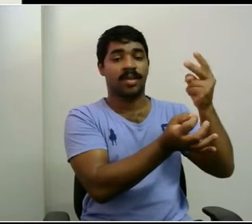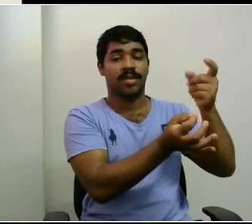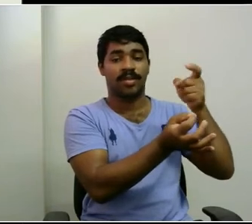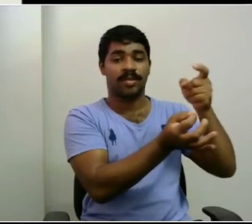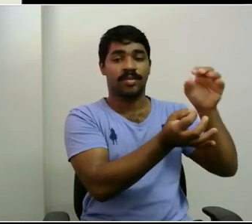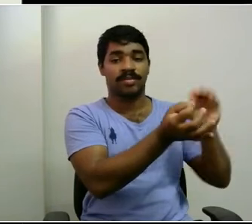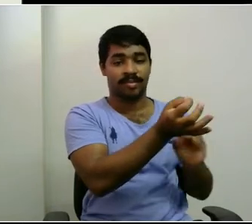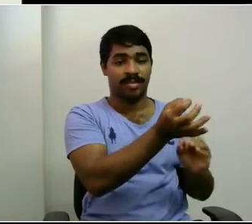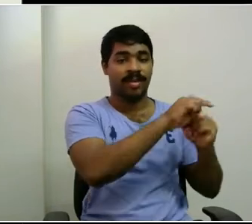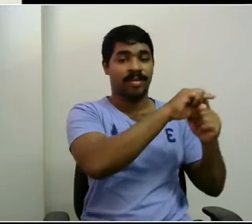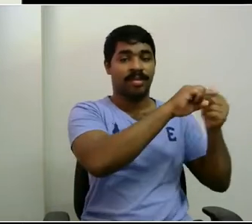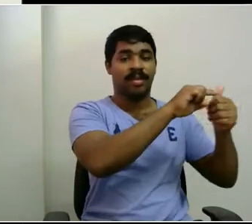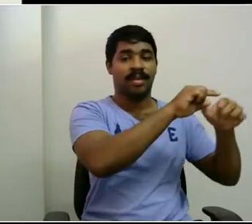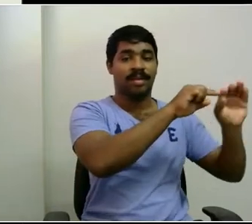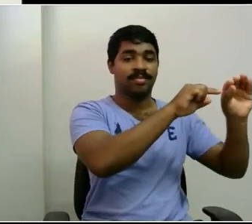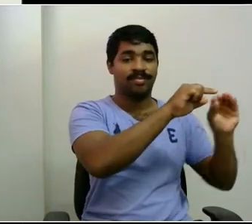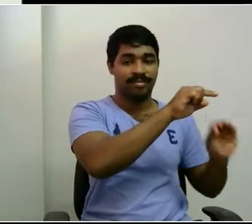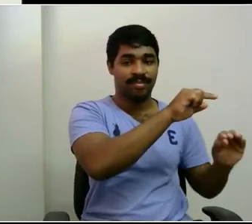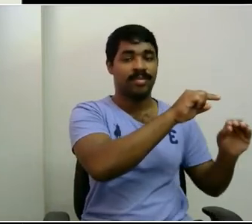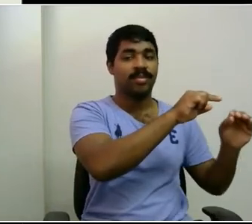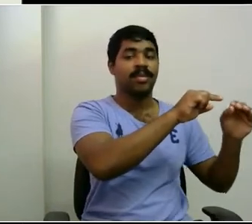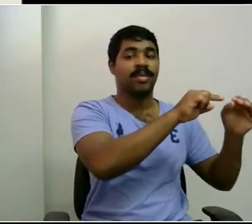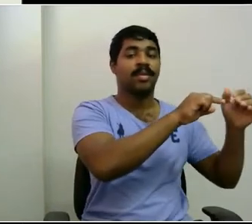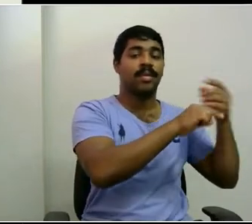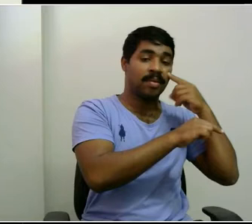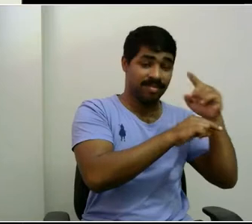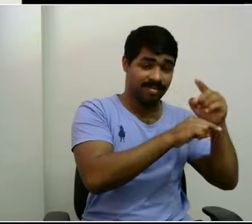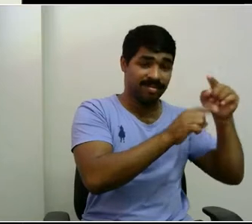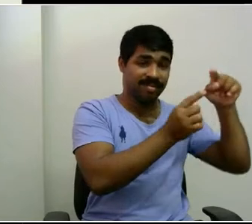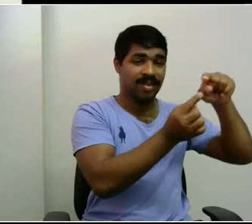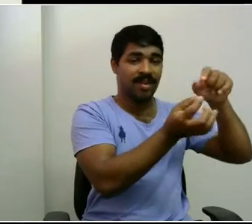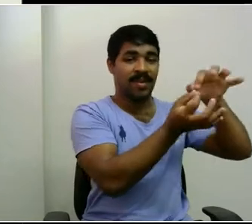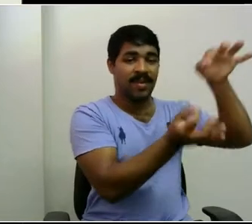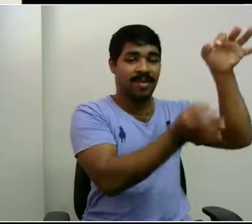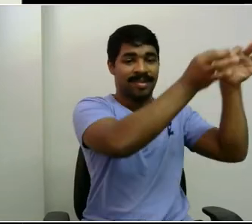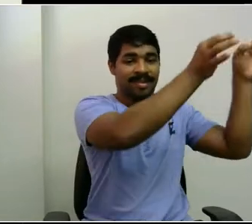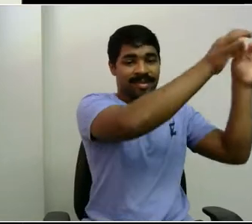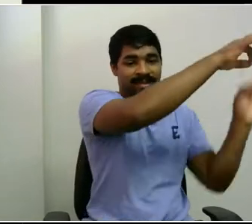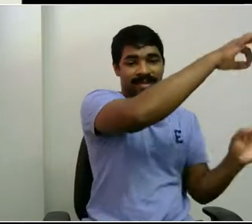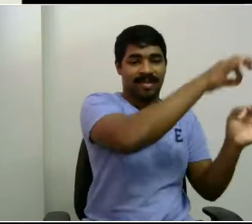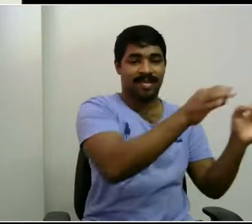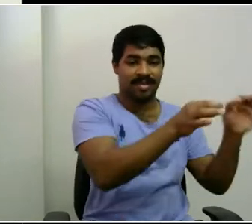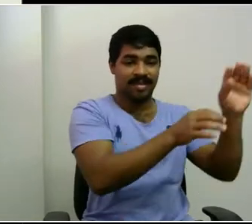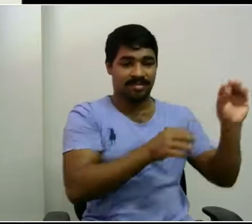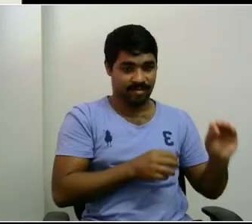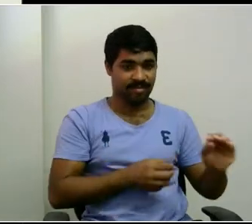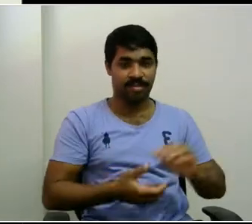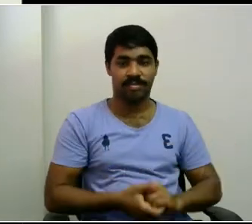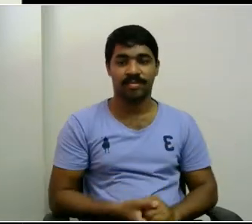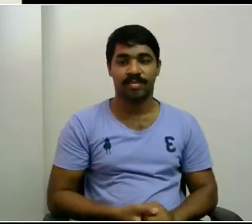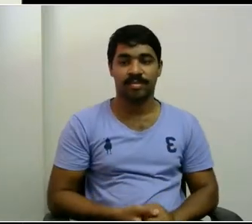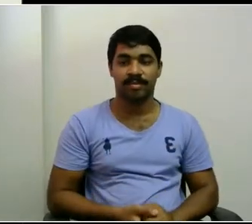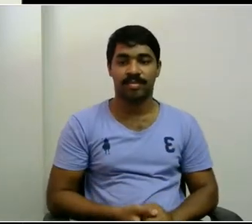mais 2x mais 10. Né? Isso aqui daria igual a 4x